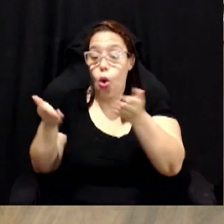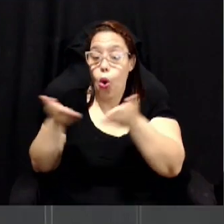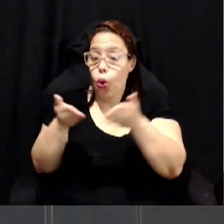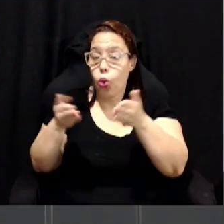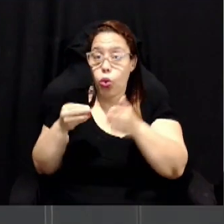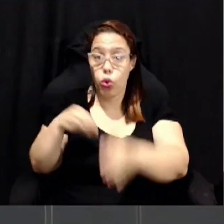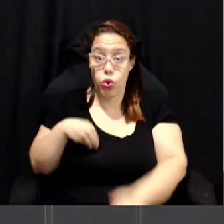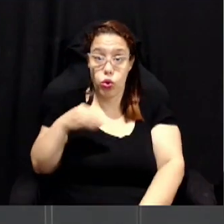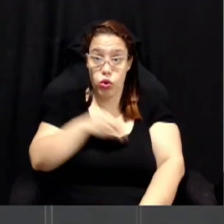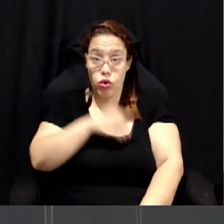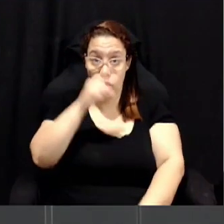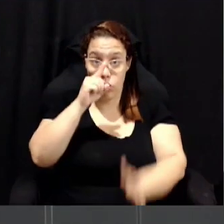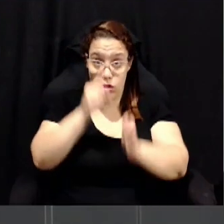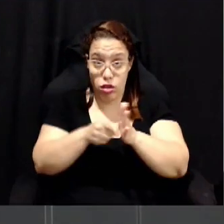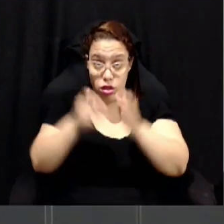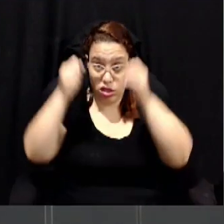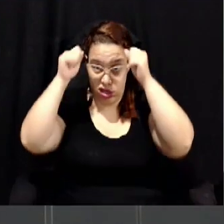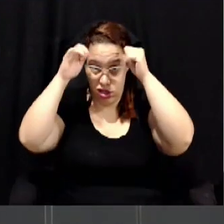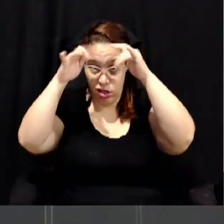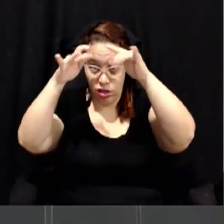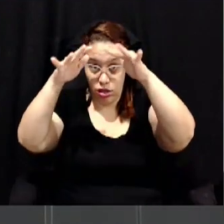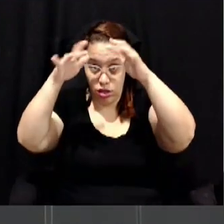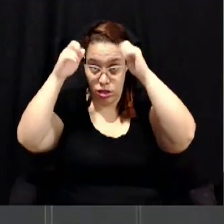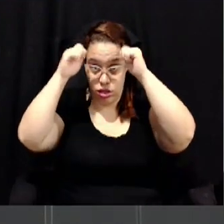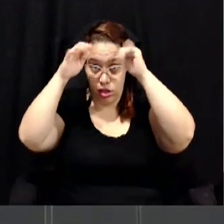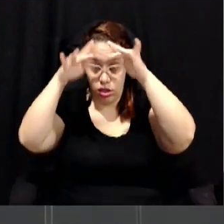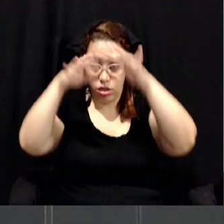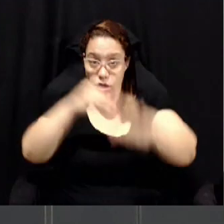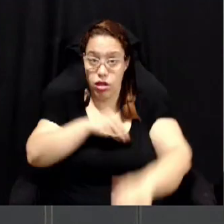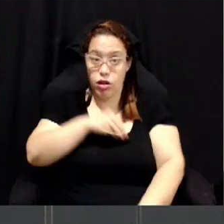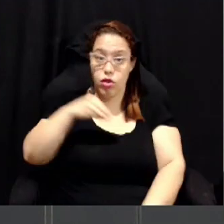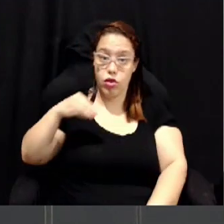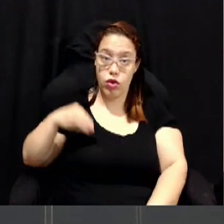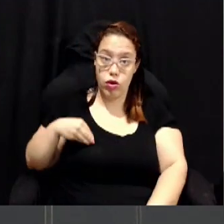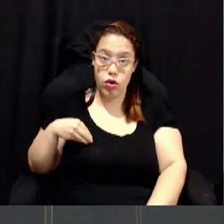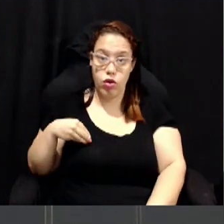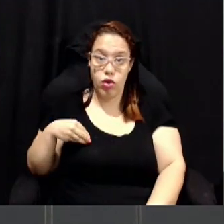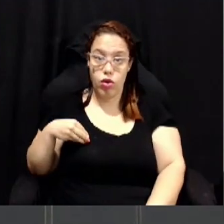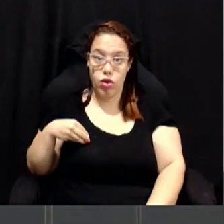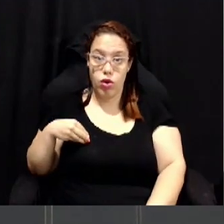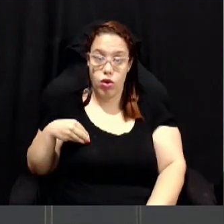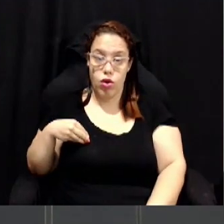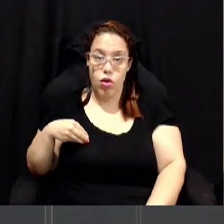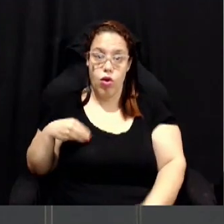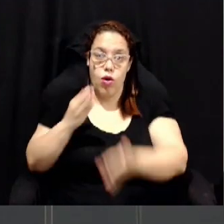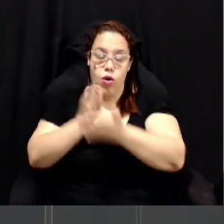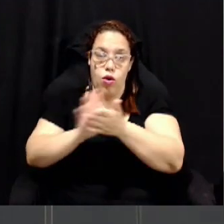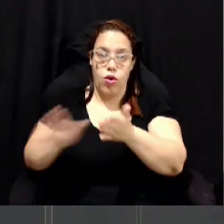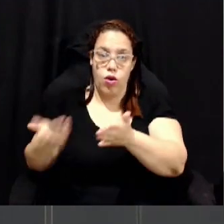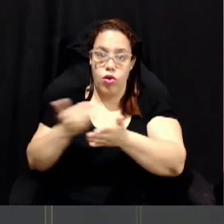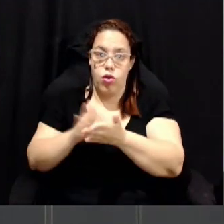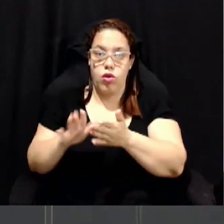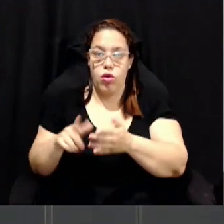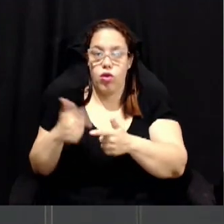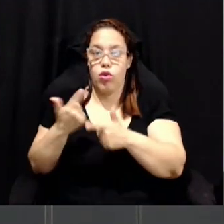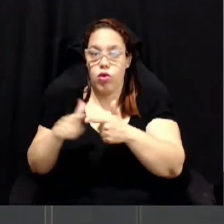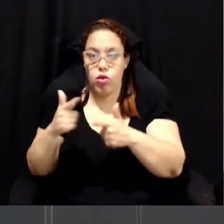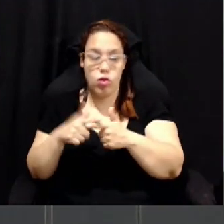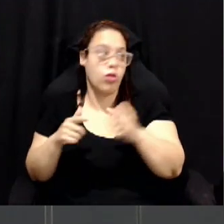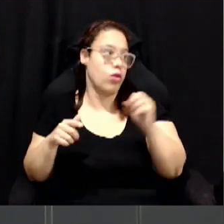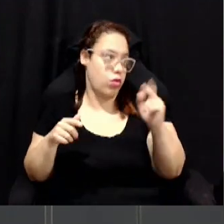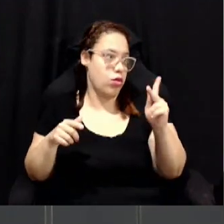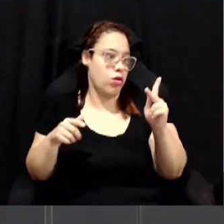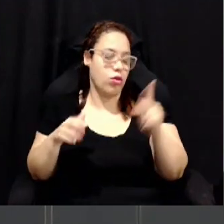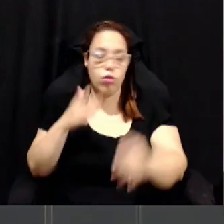detectem autismo. Então, você faz exames que são para descartar outras condições. Né? Então, quando a criança,